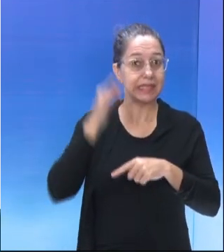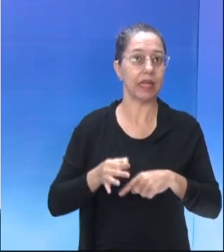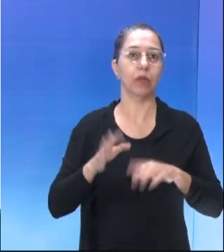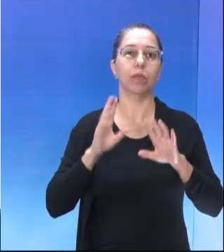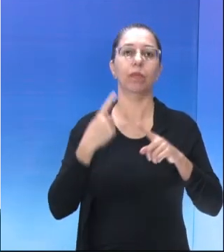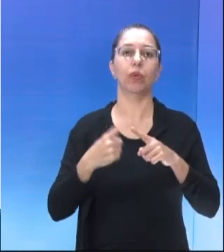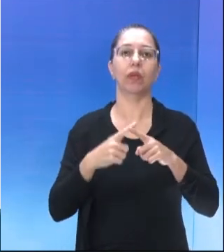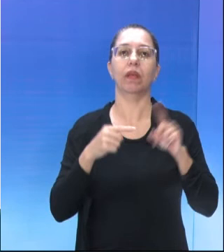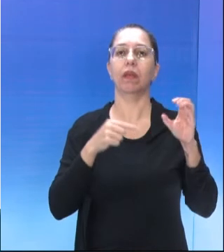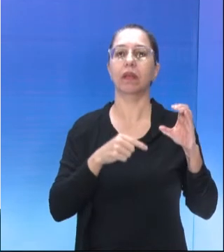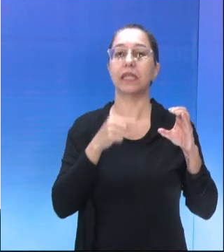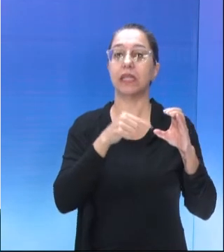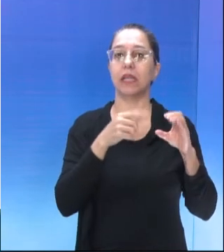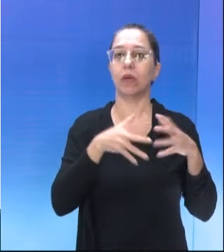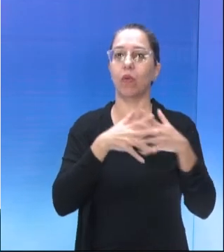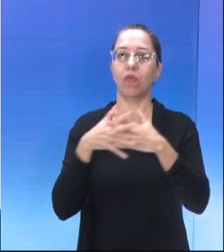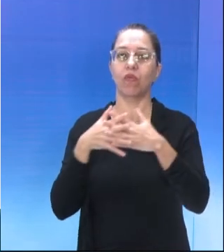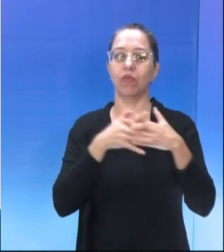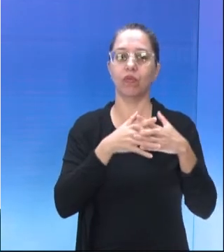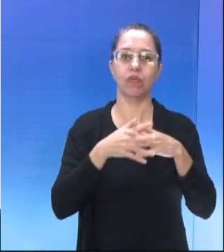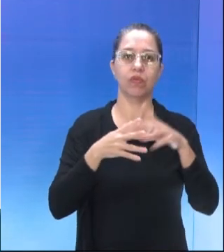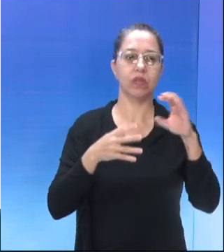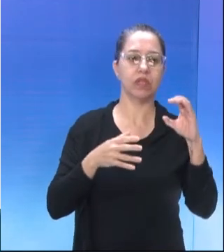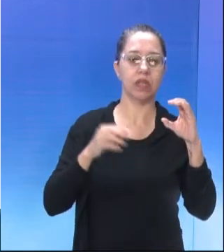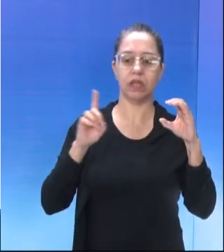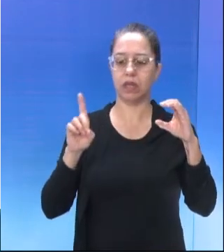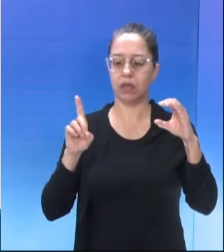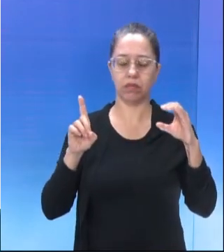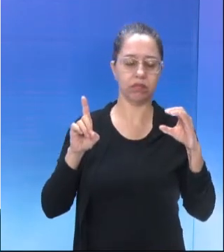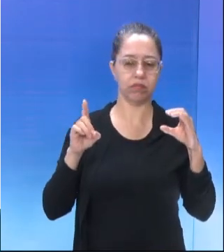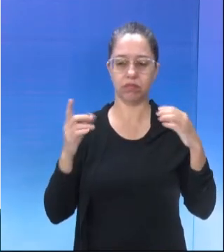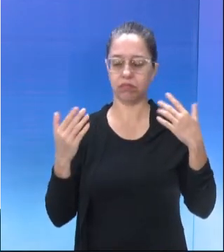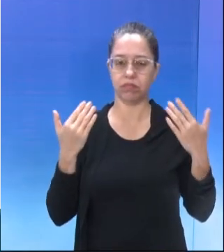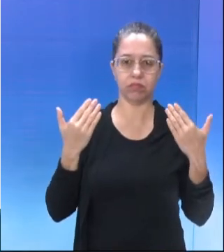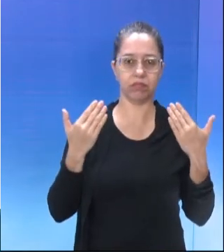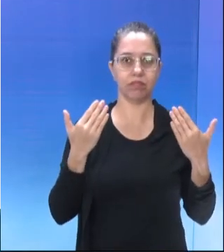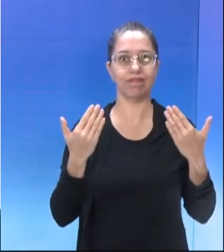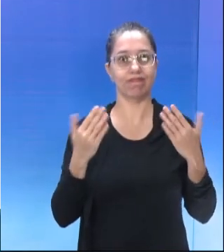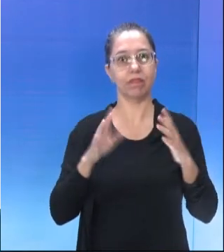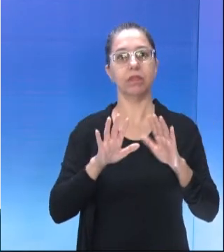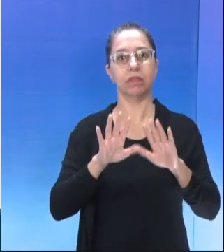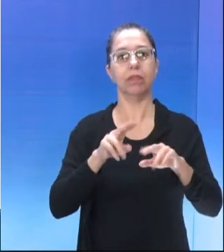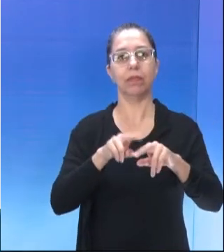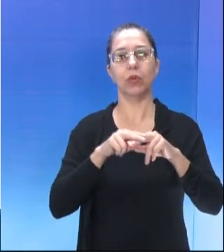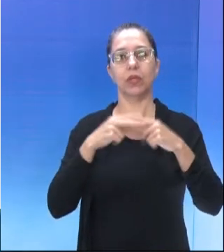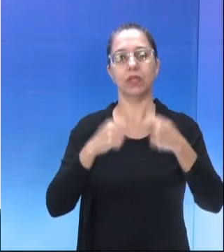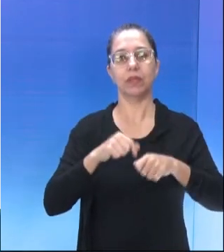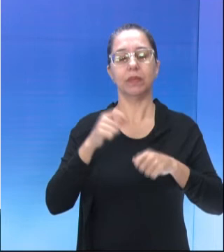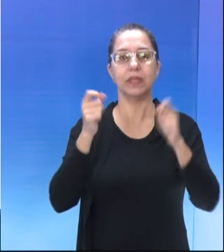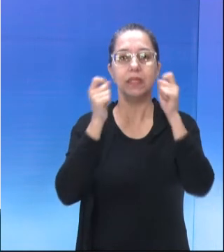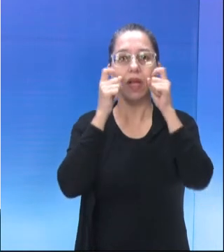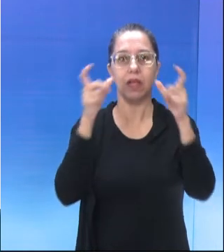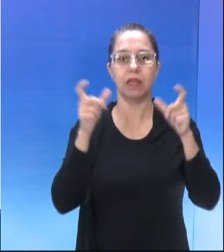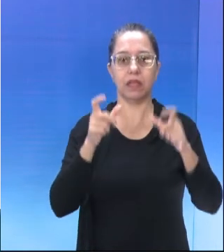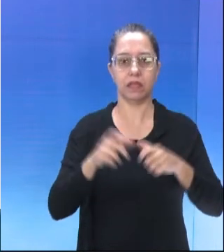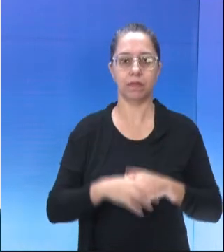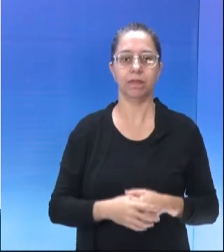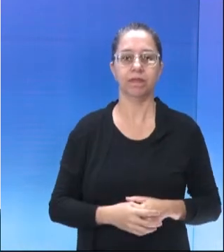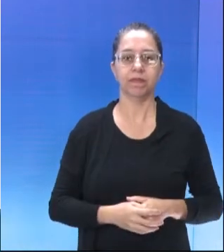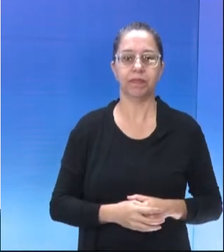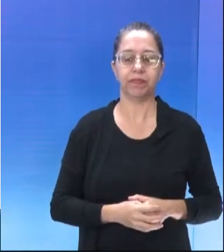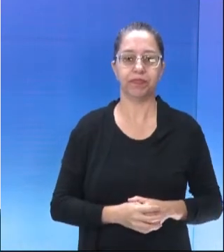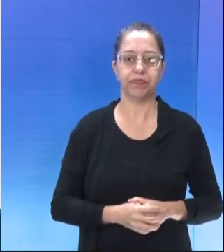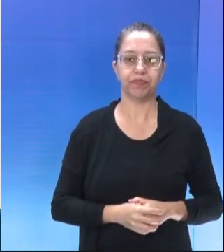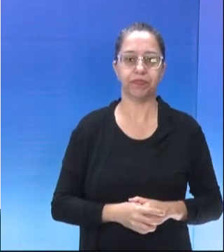Então, ela confunde muito com a letra C, por isso que pode ser que você acredite que a correta é a C, e